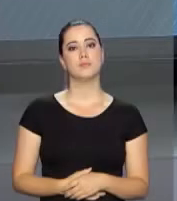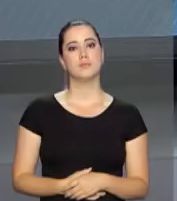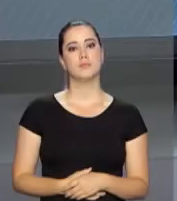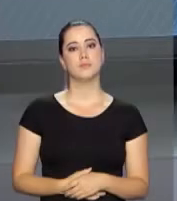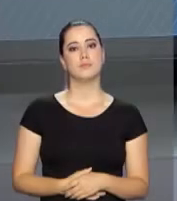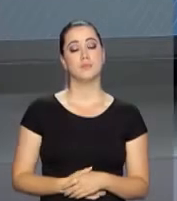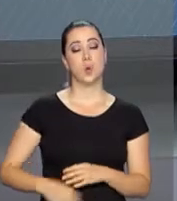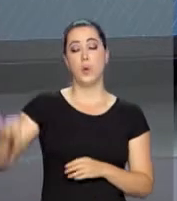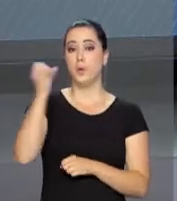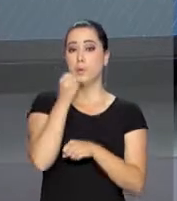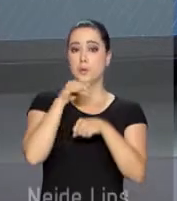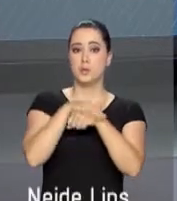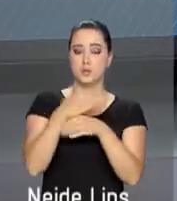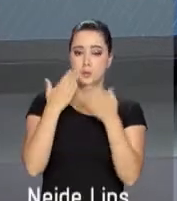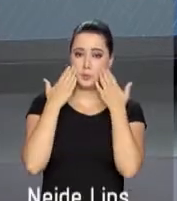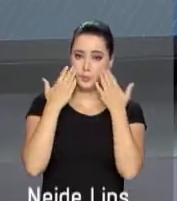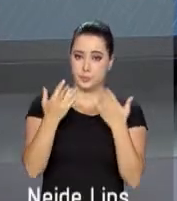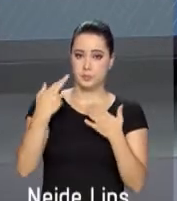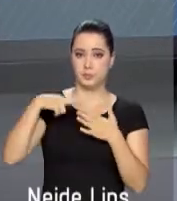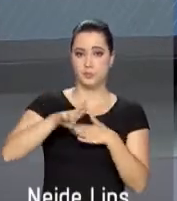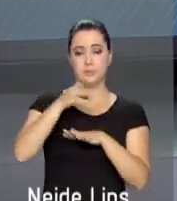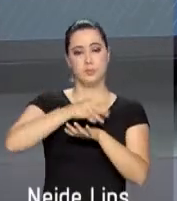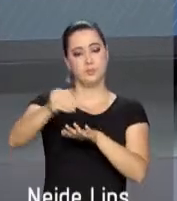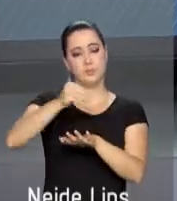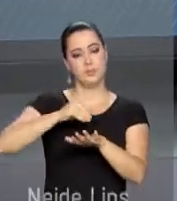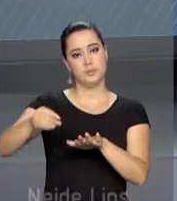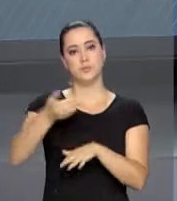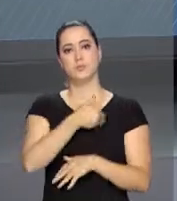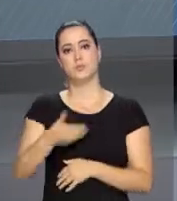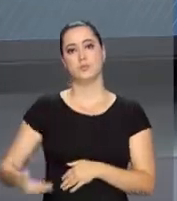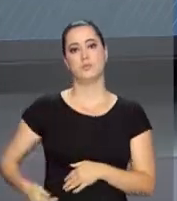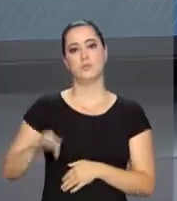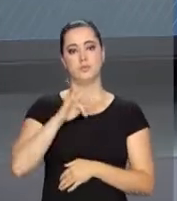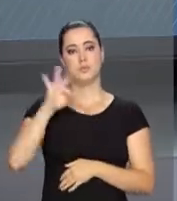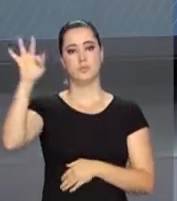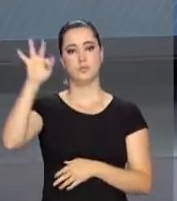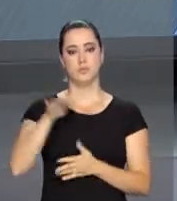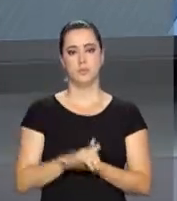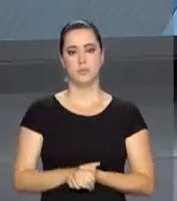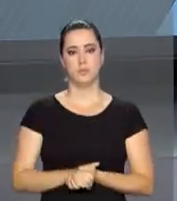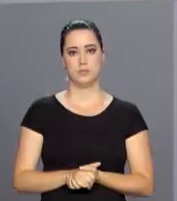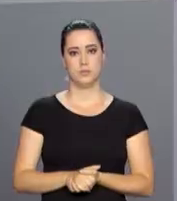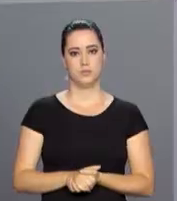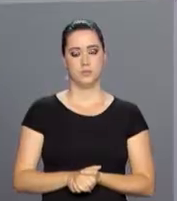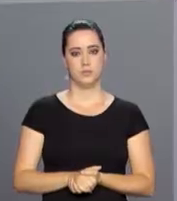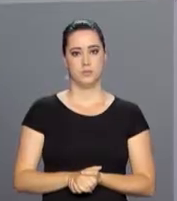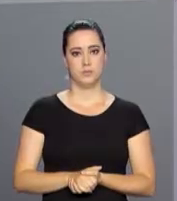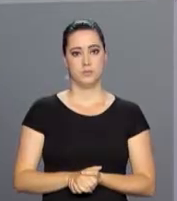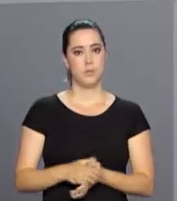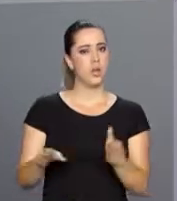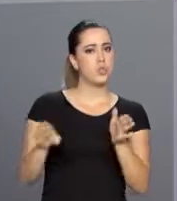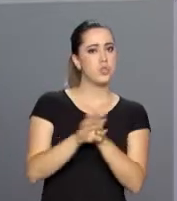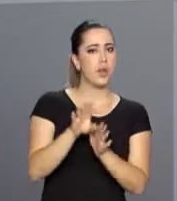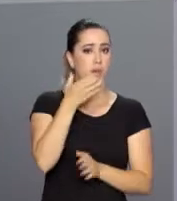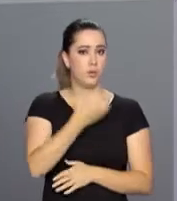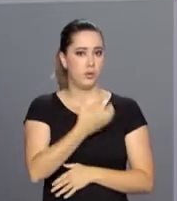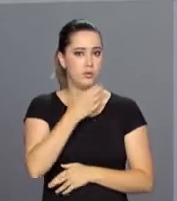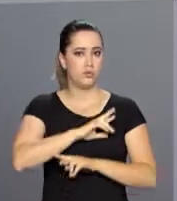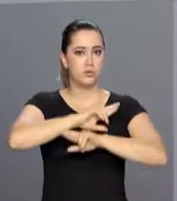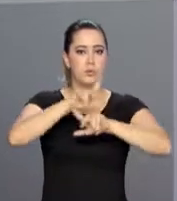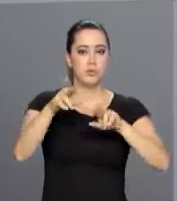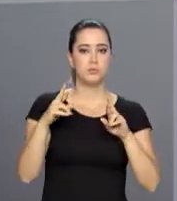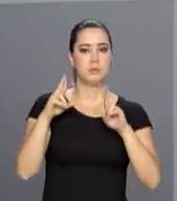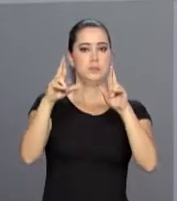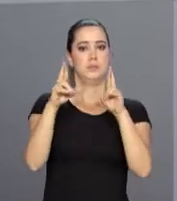olá boa noite começa agora o repórter nbr com as notícias do governo federal a chegada do natal é